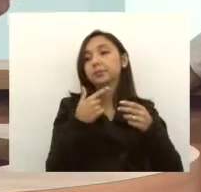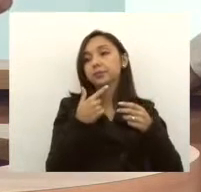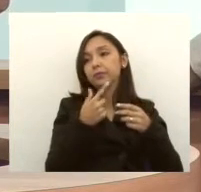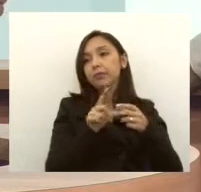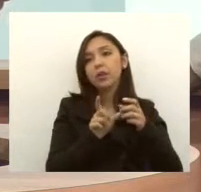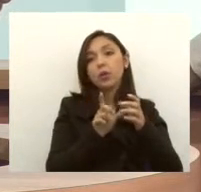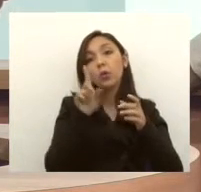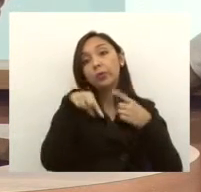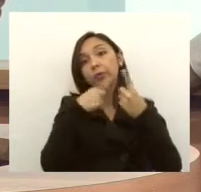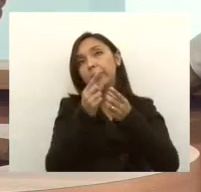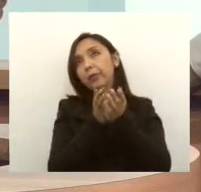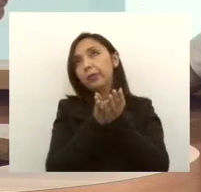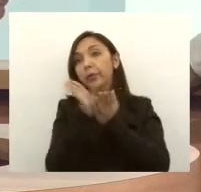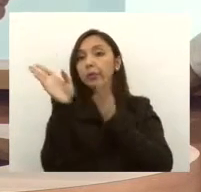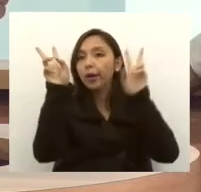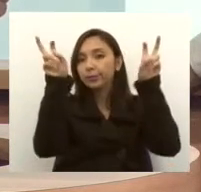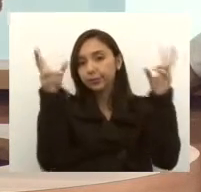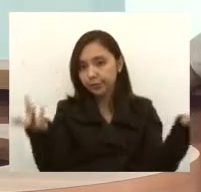pegou outro viés.